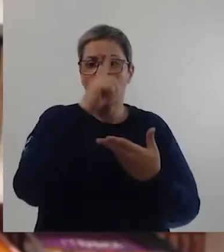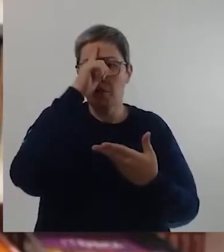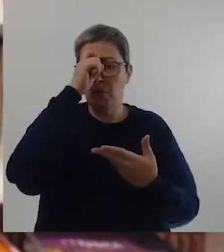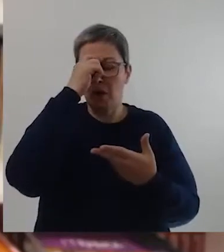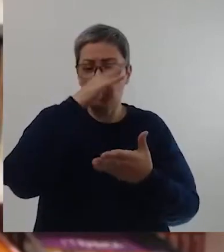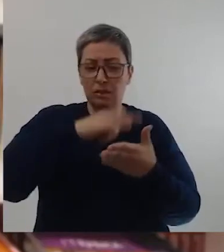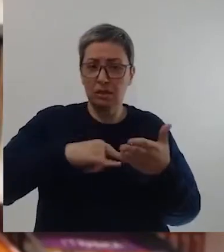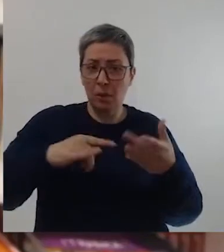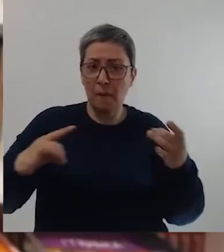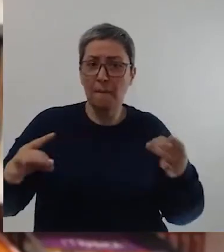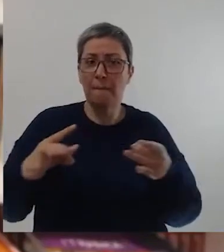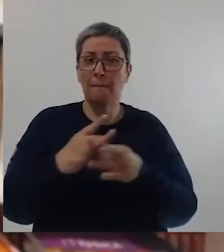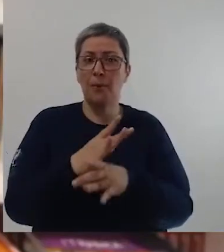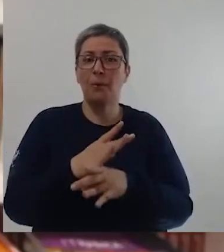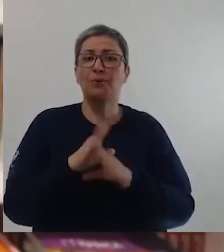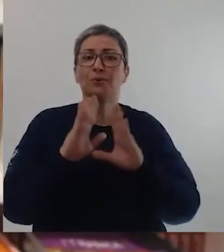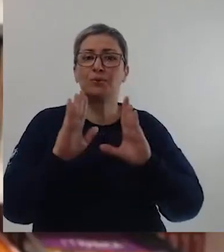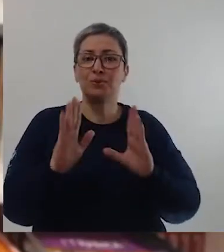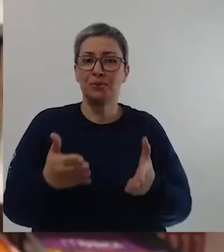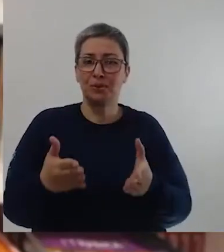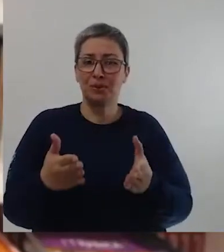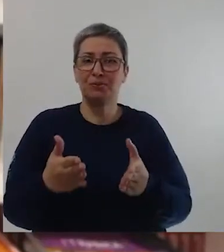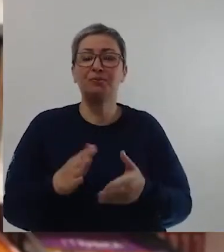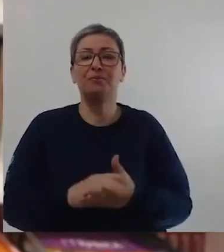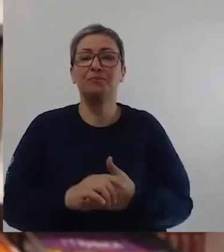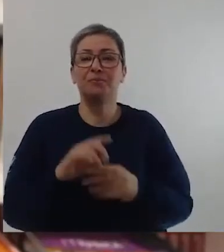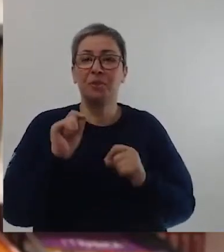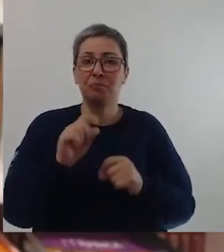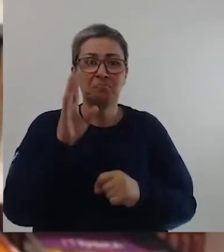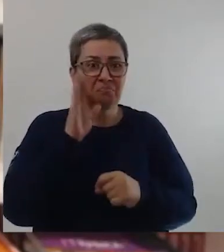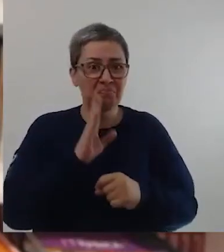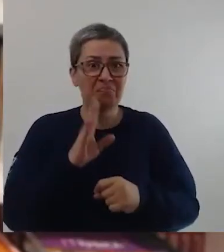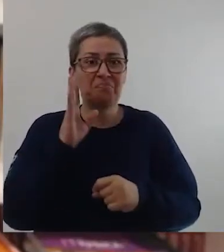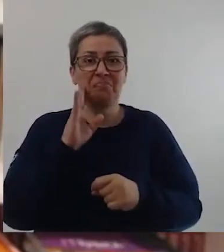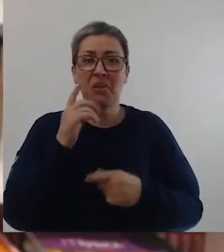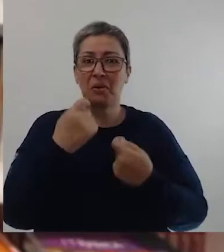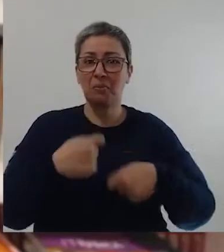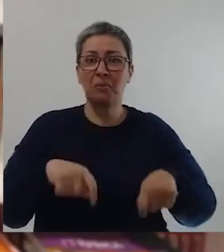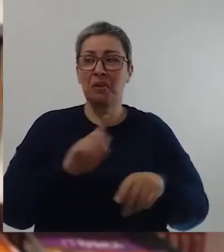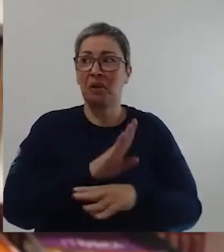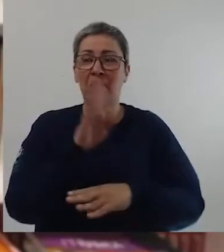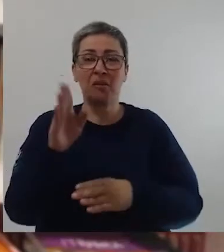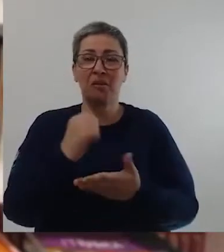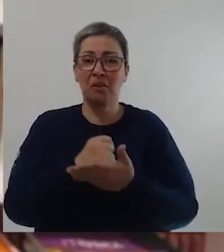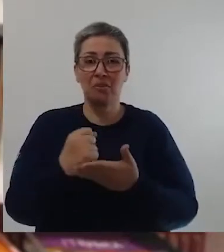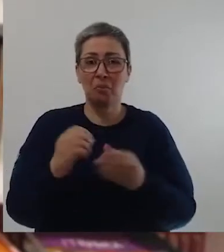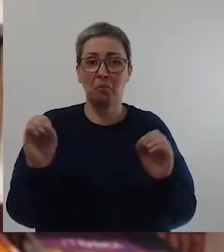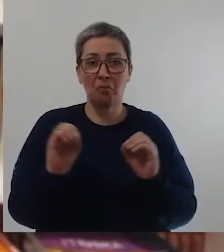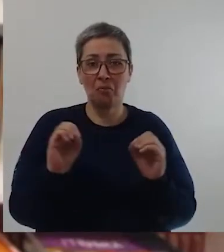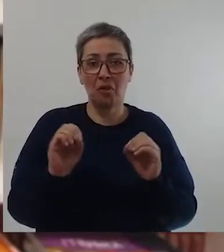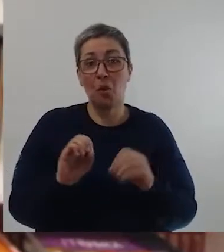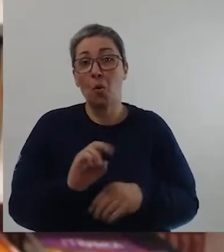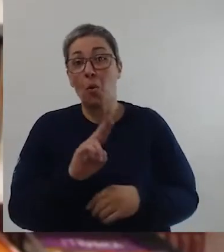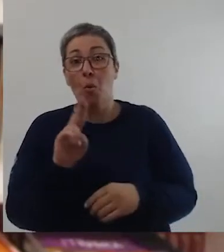do hospital já com uma certidão de nascimento Olha que legal isso nem no cartório né ou até